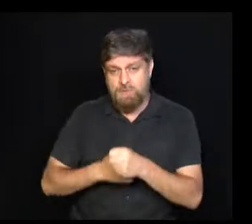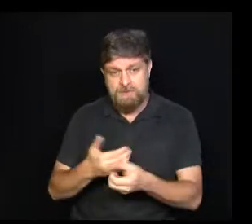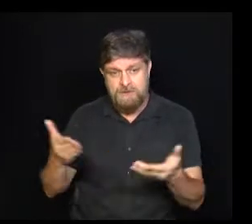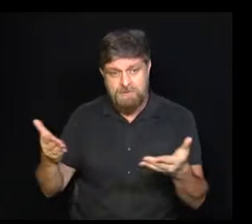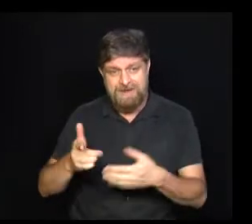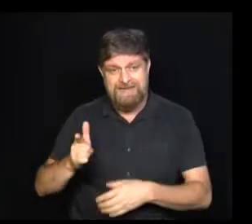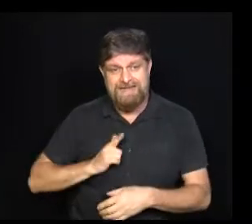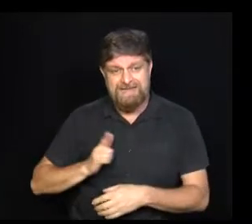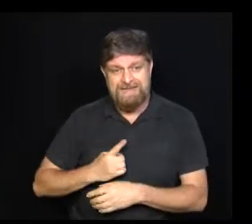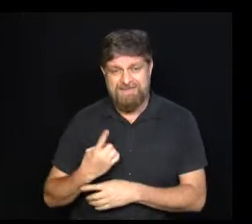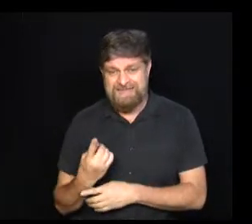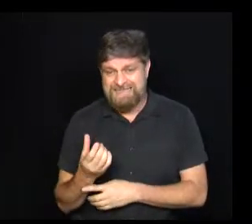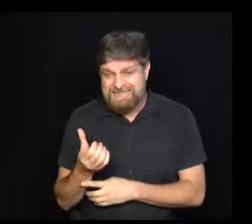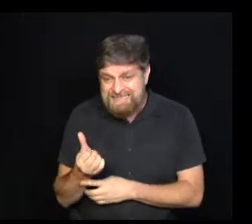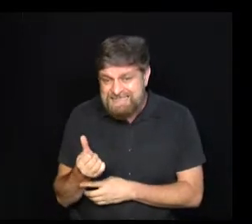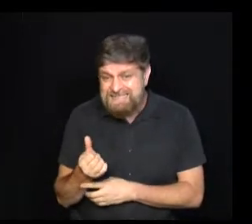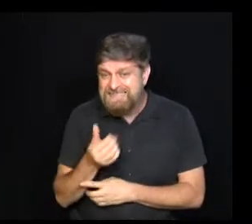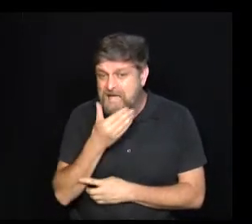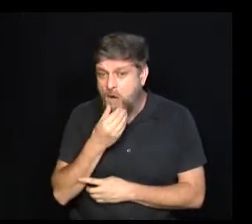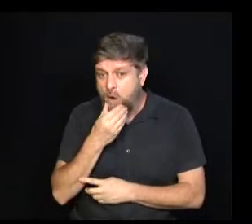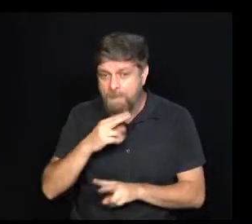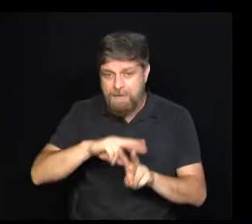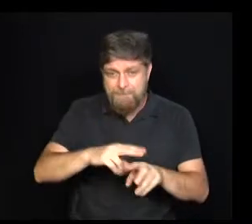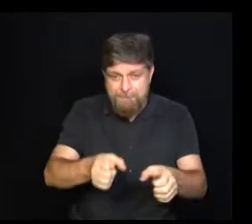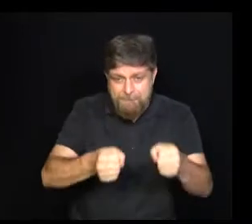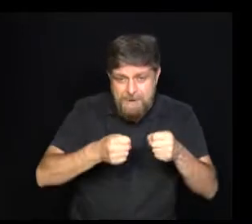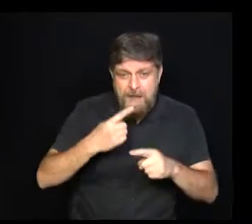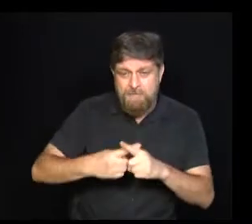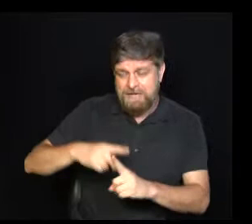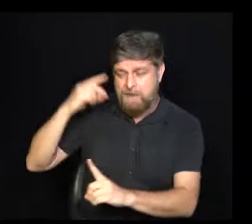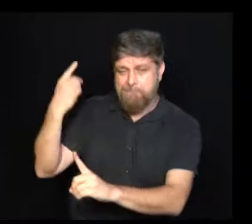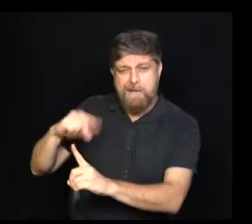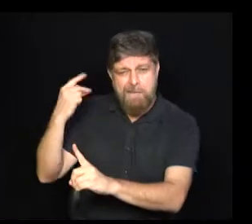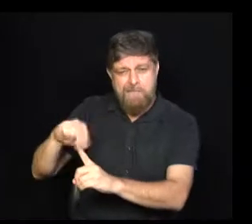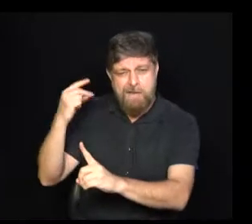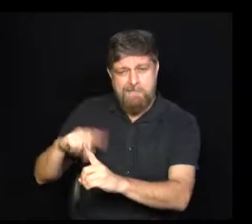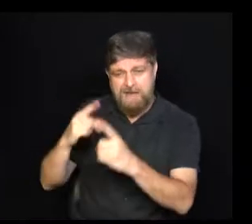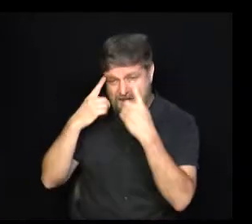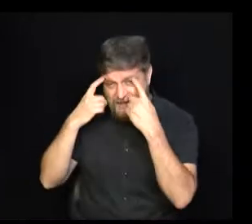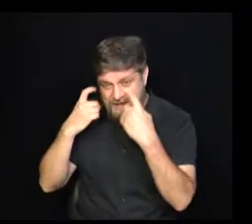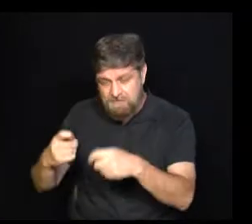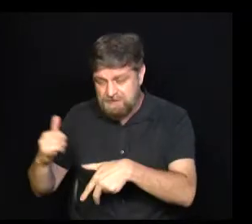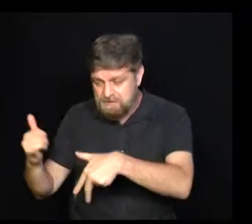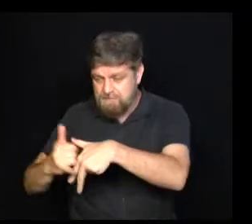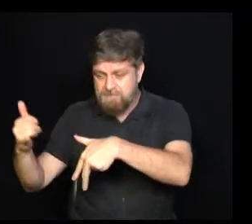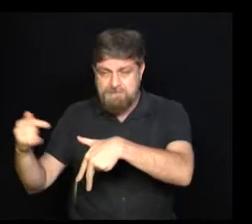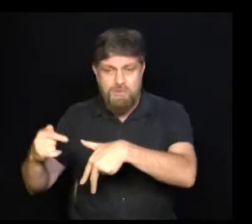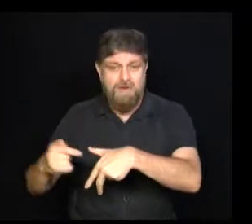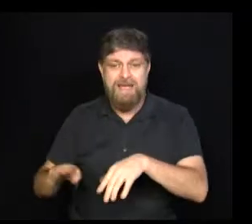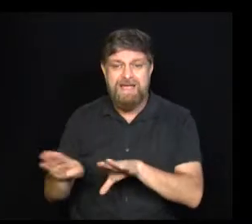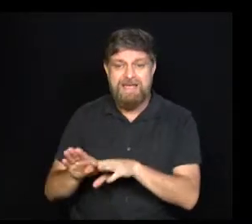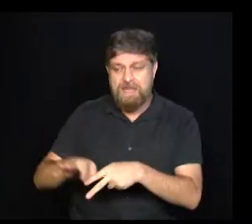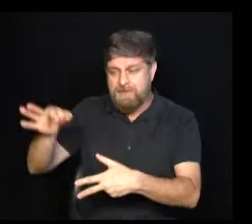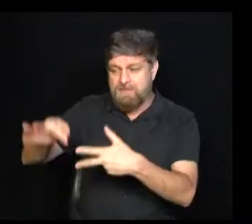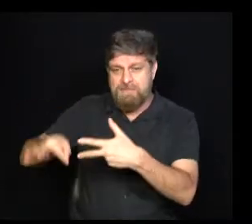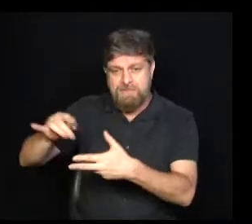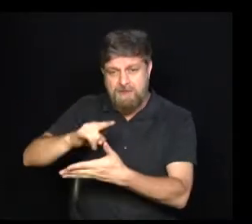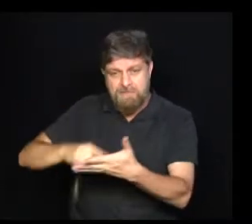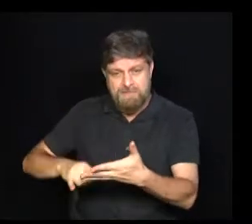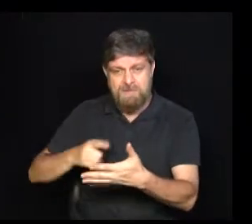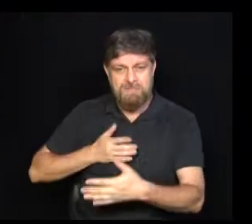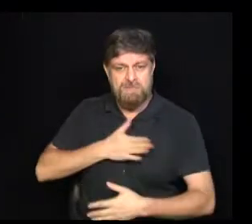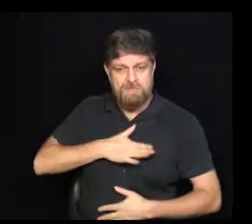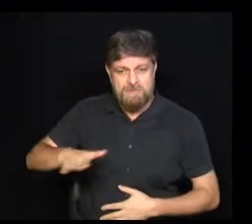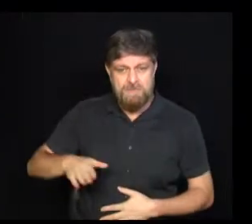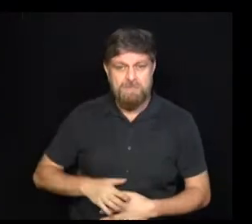números da violência contra a mulher e também aí dos descumprimentos de medida protetiva. Eu gosto dessa foto